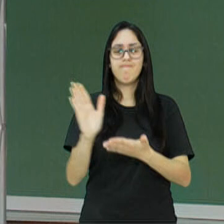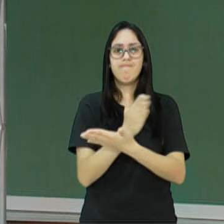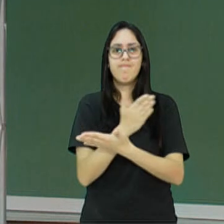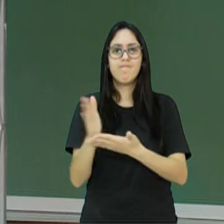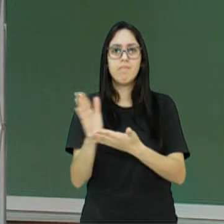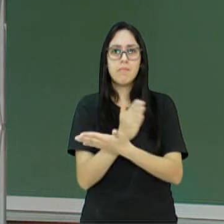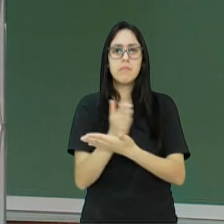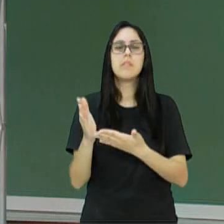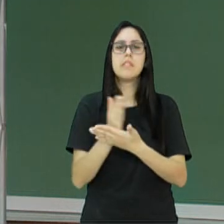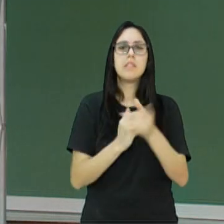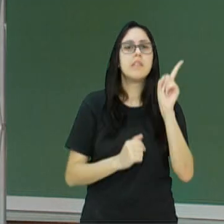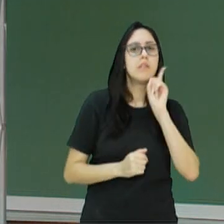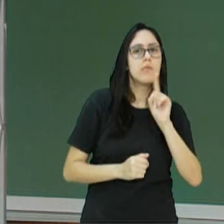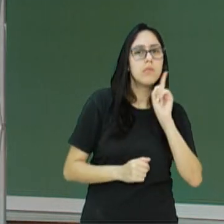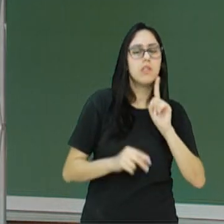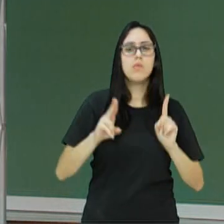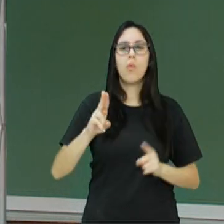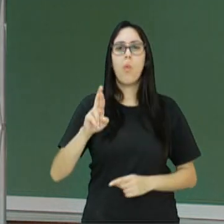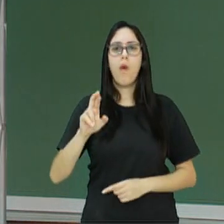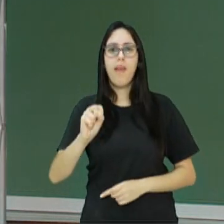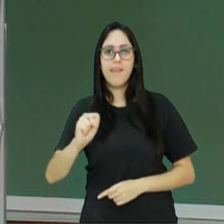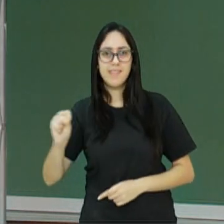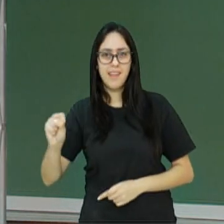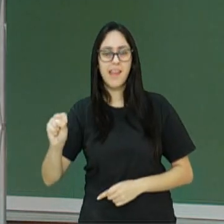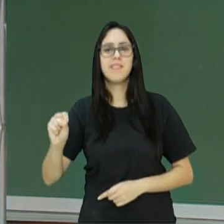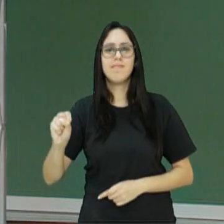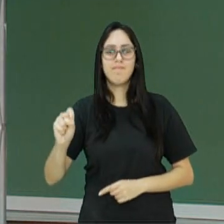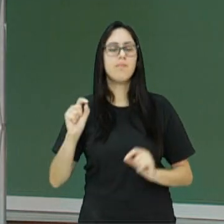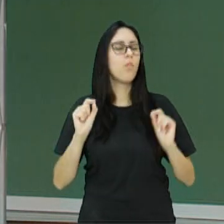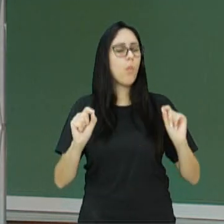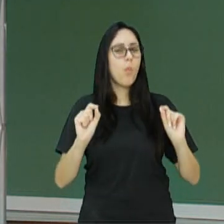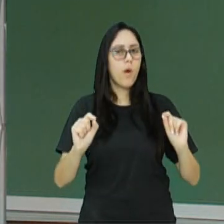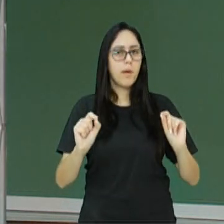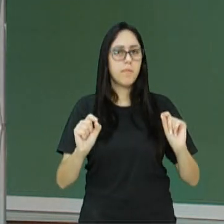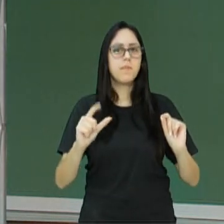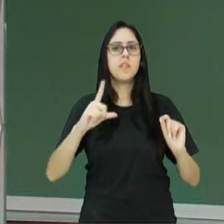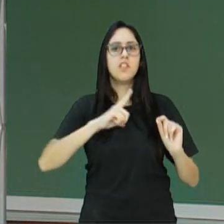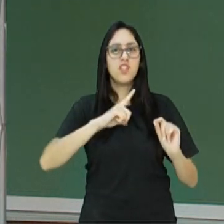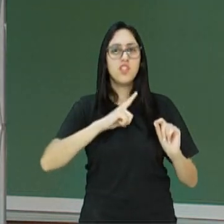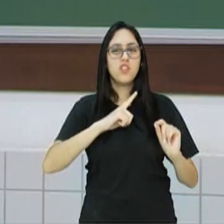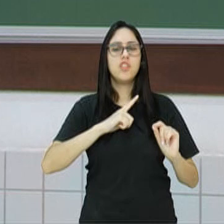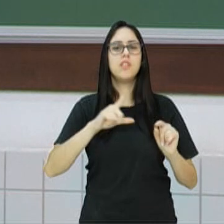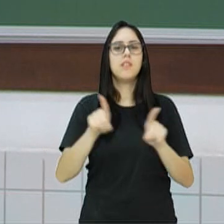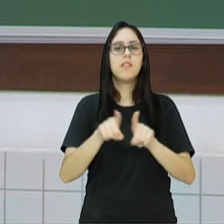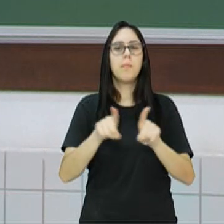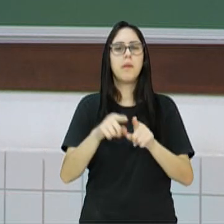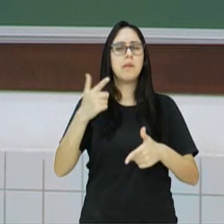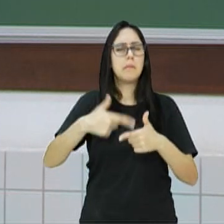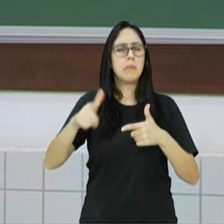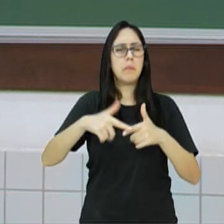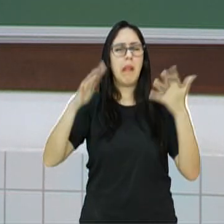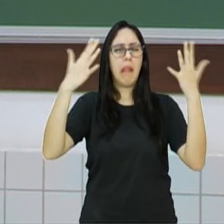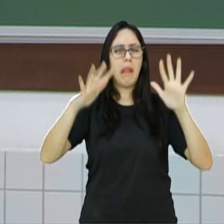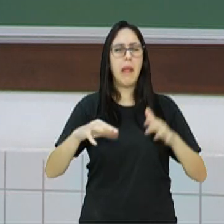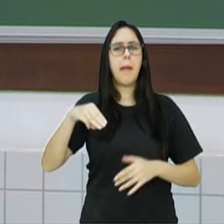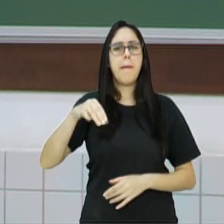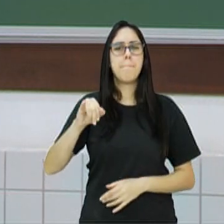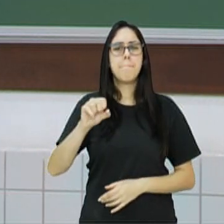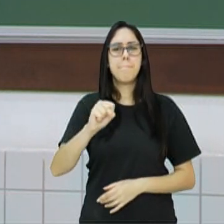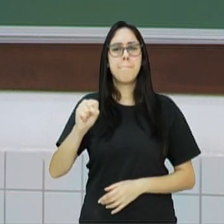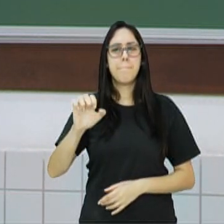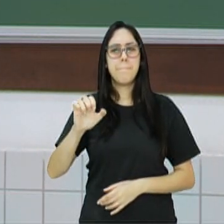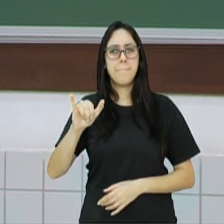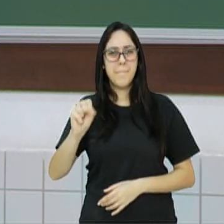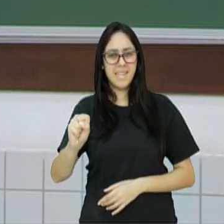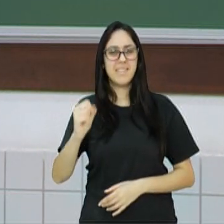Estados Unidos e União Soviética, né? Com a superação da crise dos mísseis em 1962,